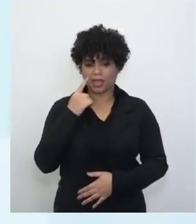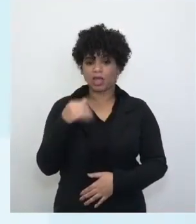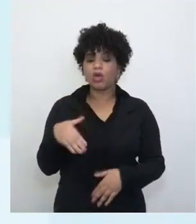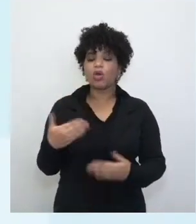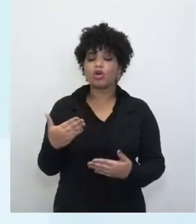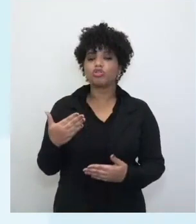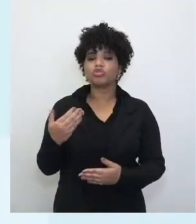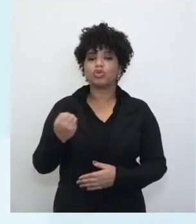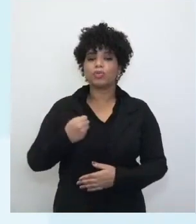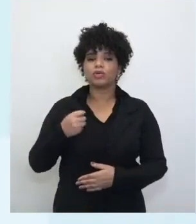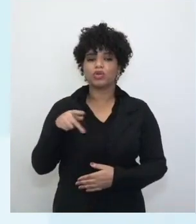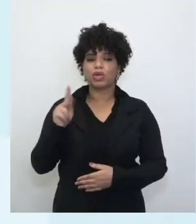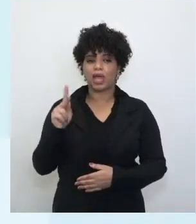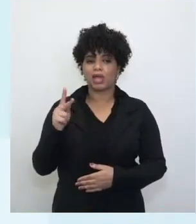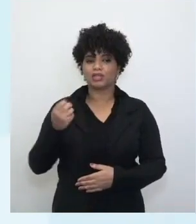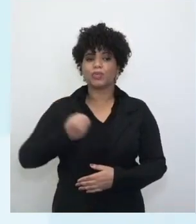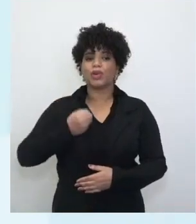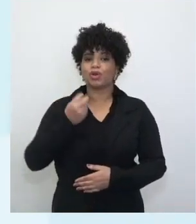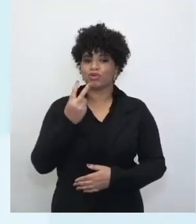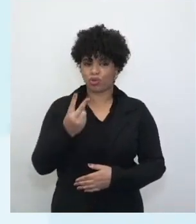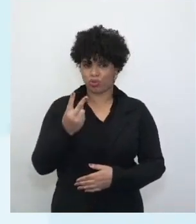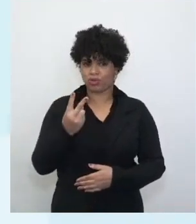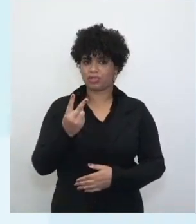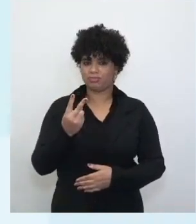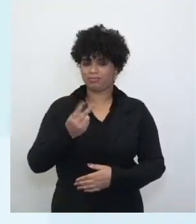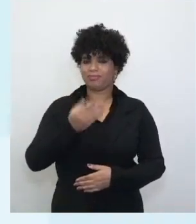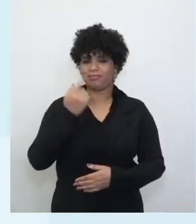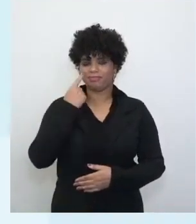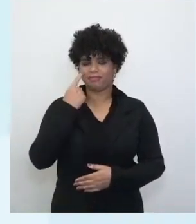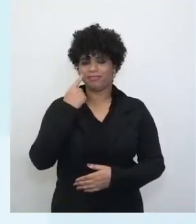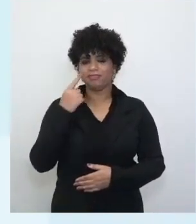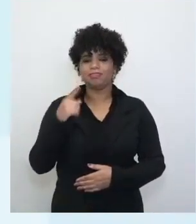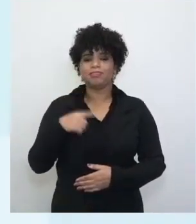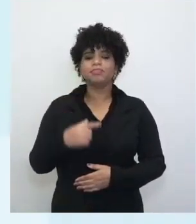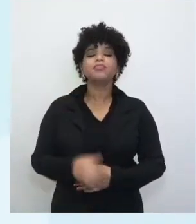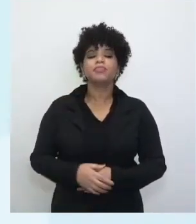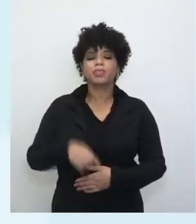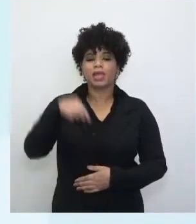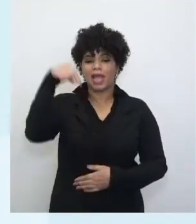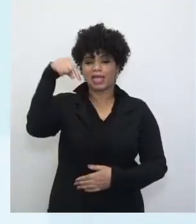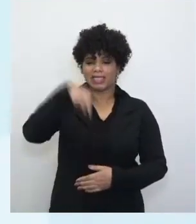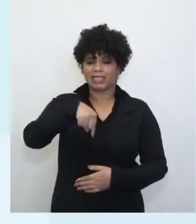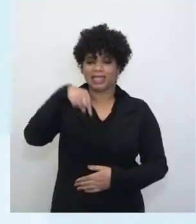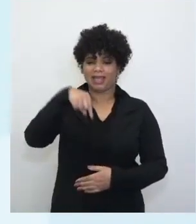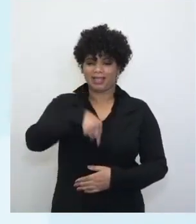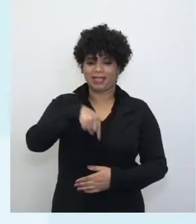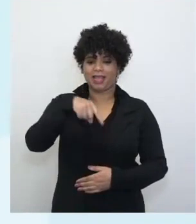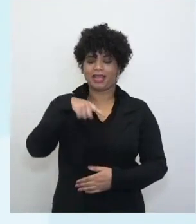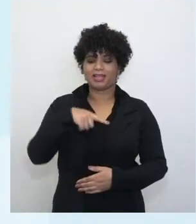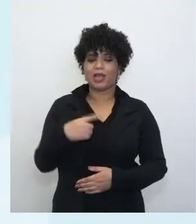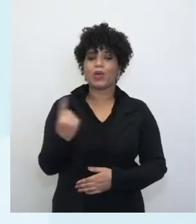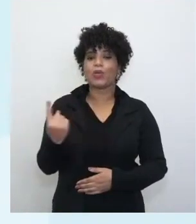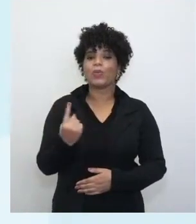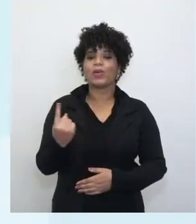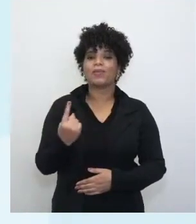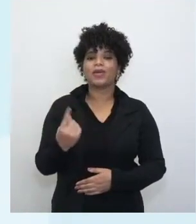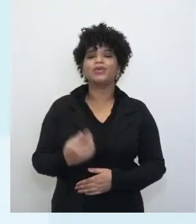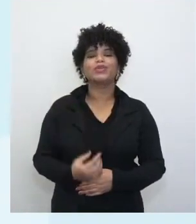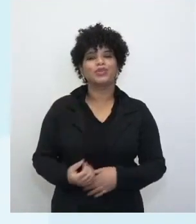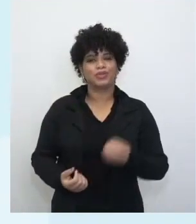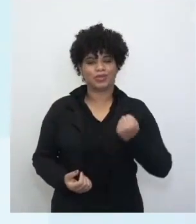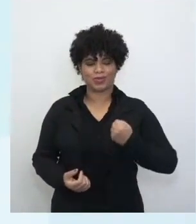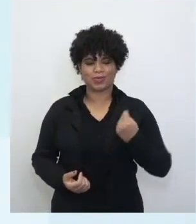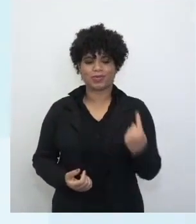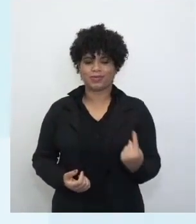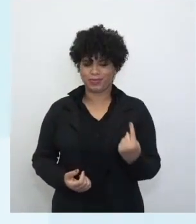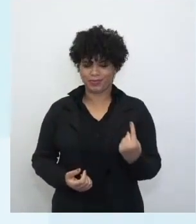do K, que é 2. Então, vamos começar o processo. Primeira coisa, usando a setinha aí, vamos abaixar o primeiro coeficiente, que vai ser o número 1. Então,